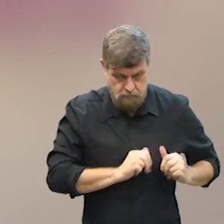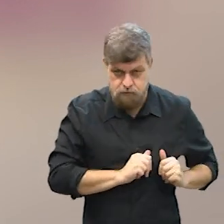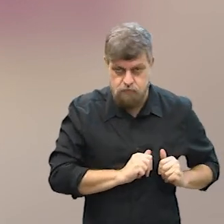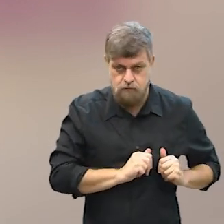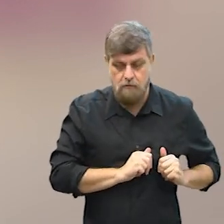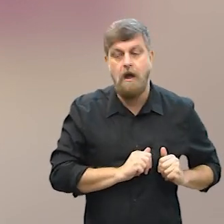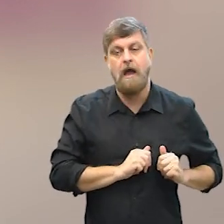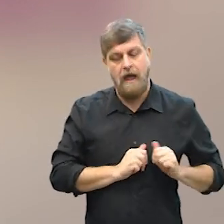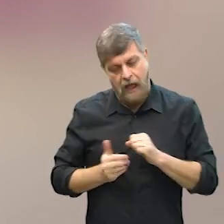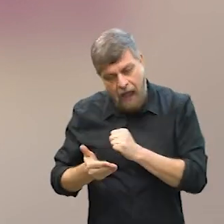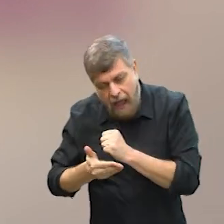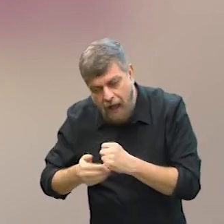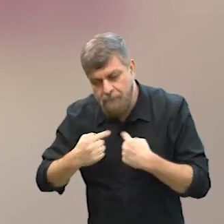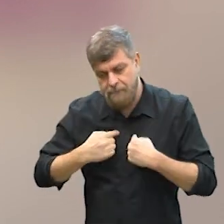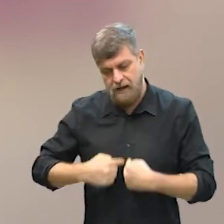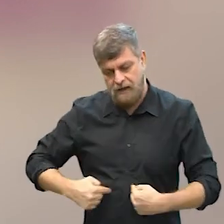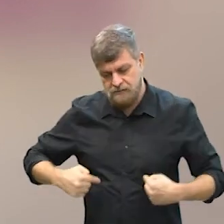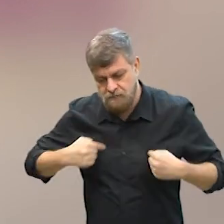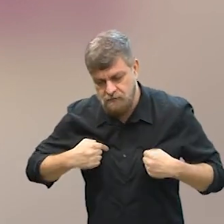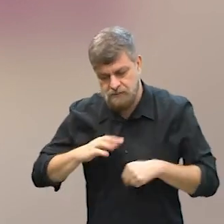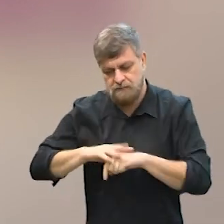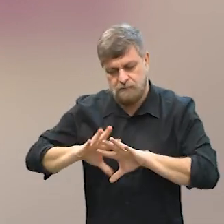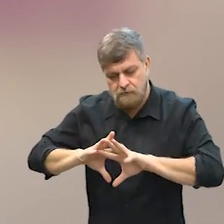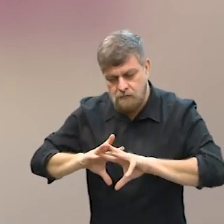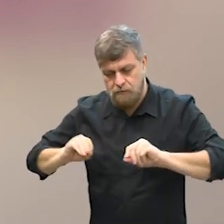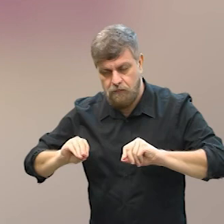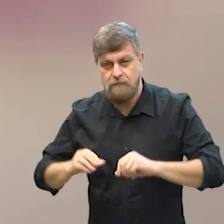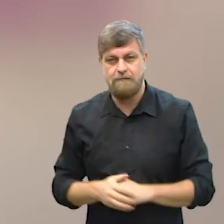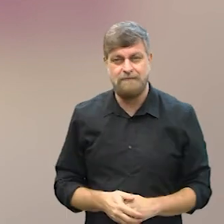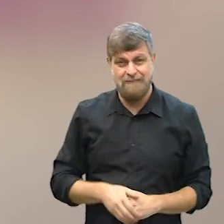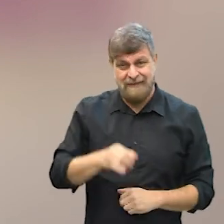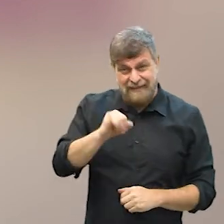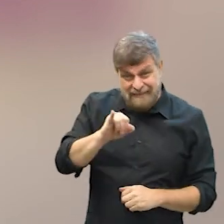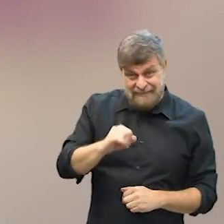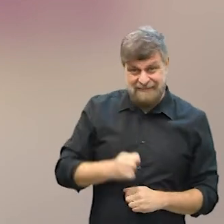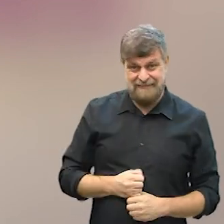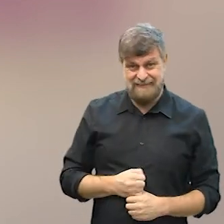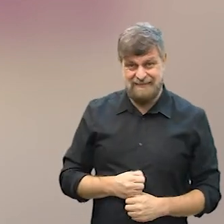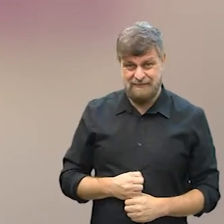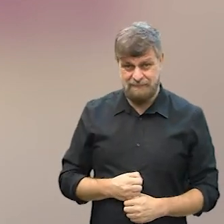consequências é o tratamento da hipertensão pulmonar. Nos casos em que a